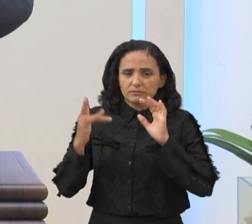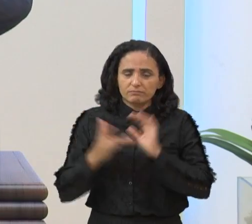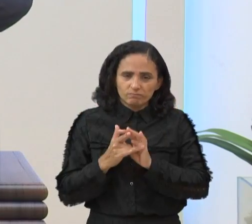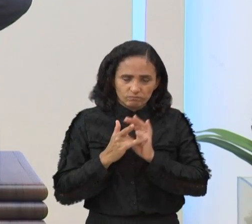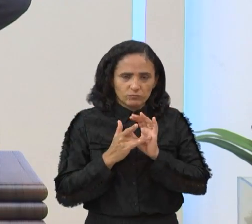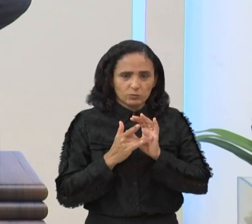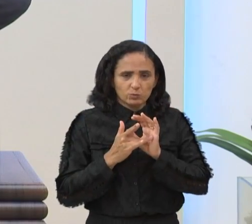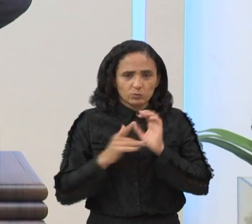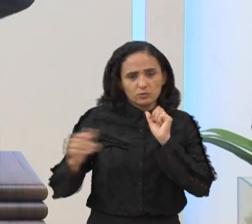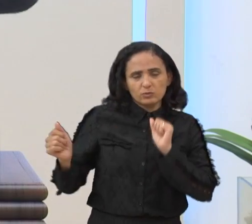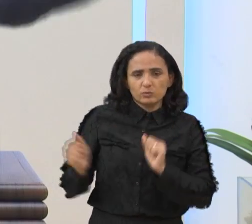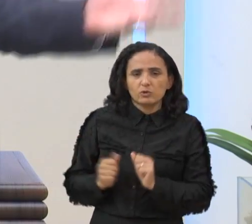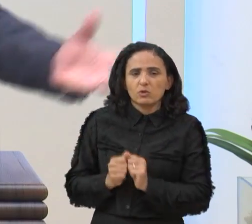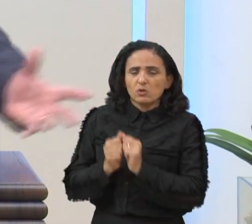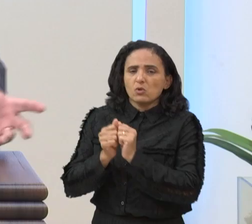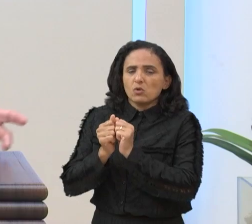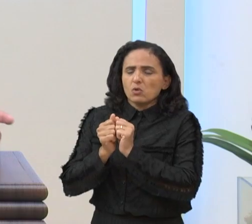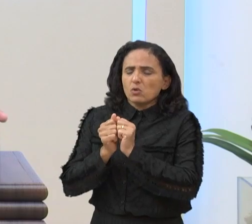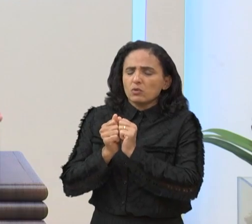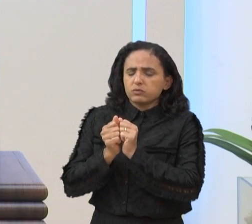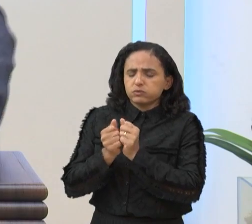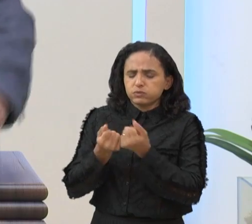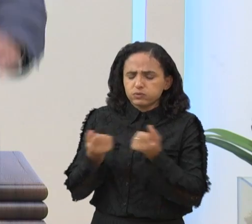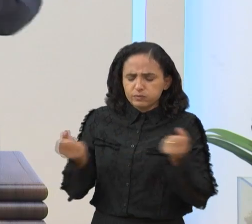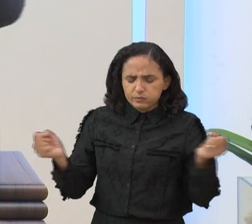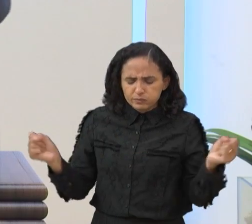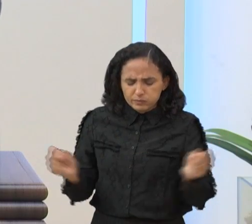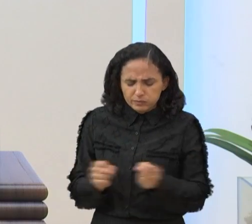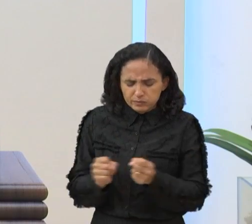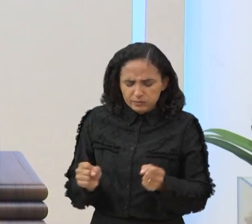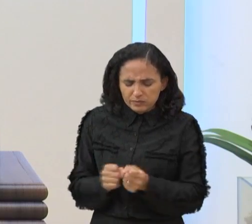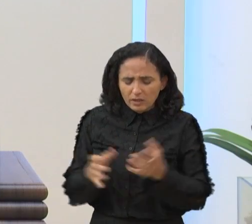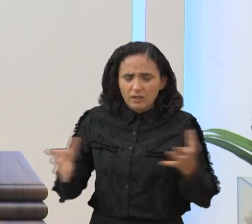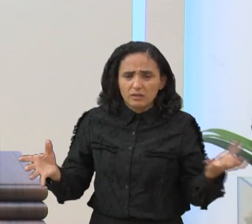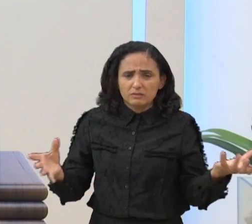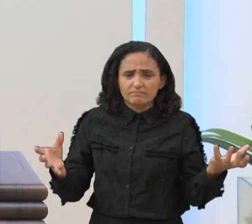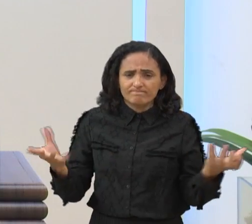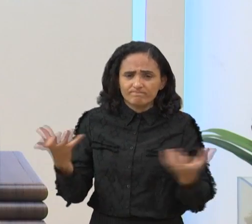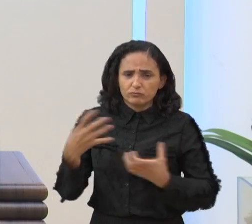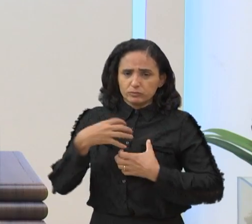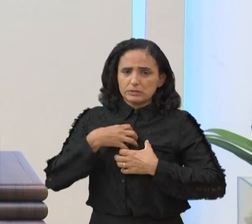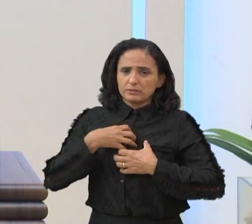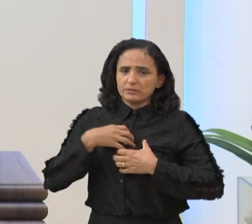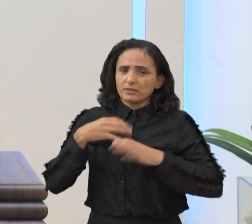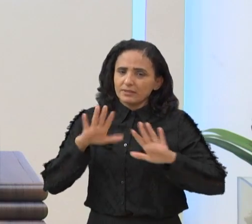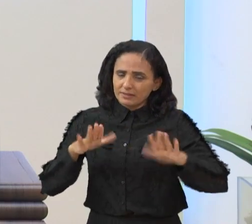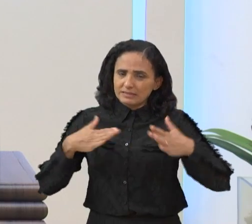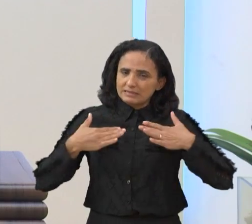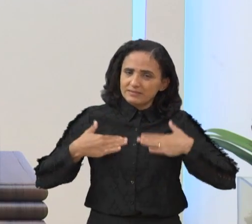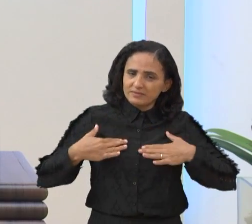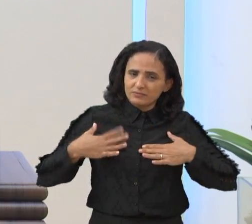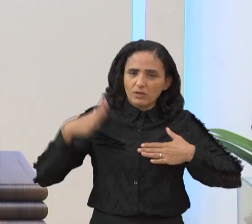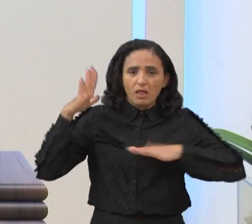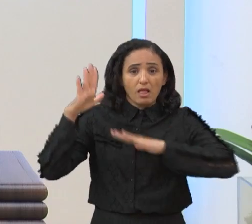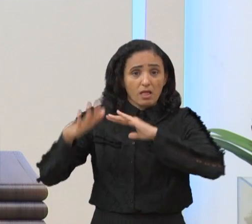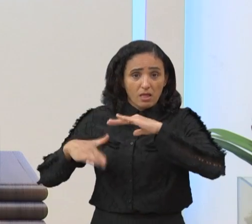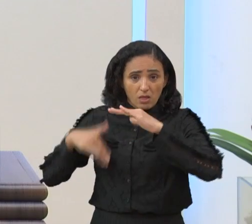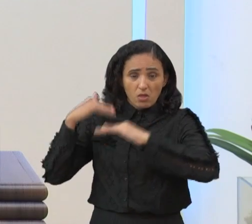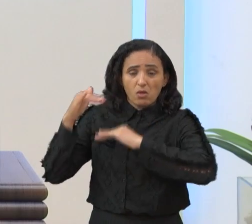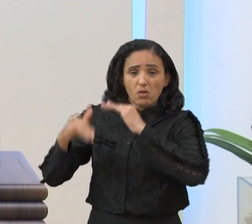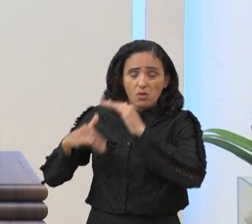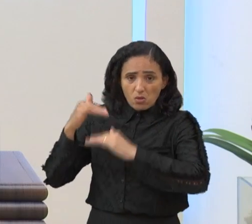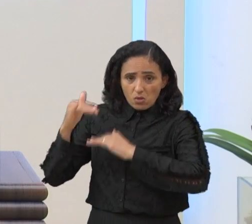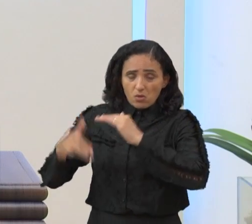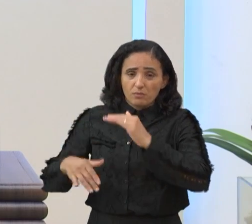que Ele opere na sua vida, não da tua maneira, não, porque quem